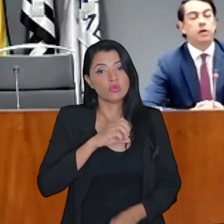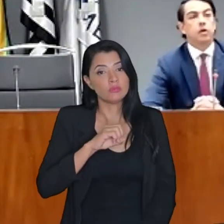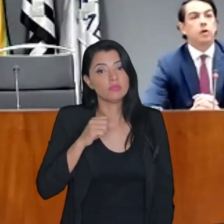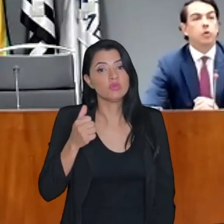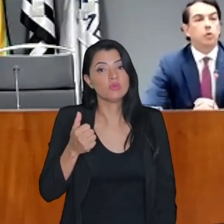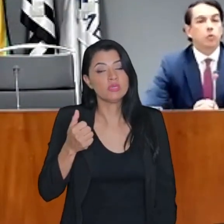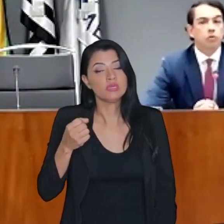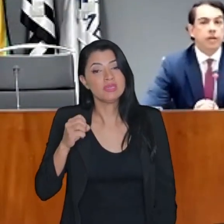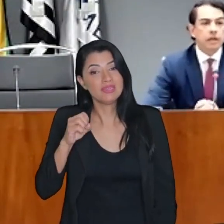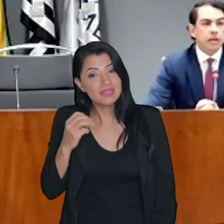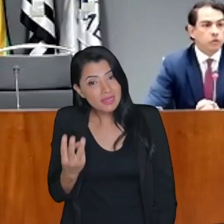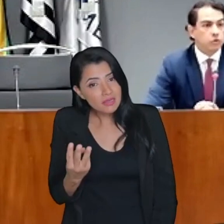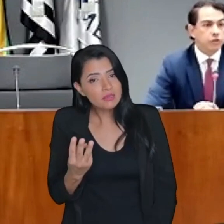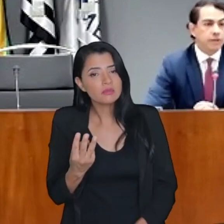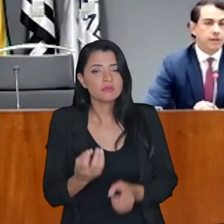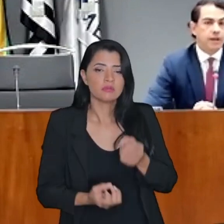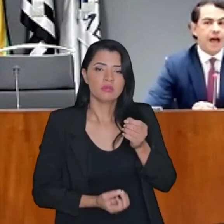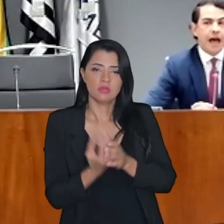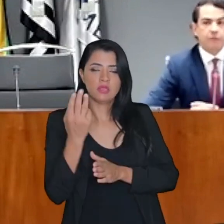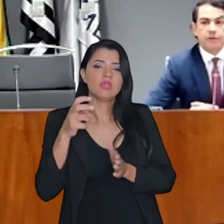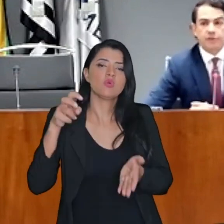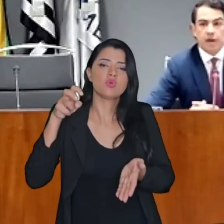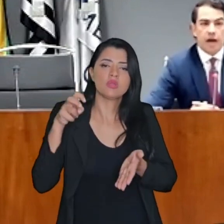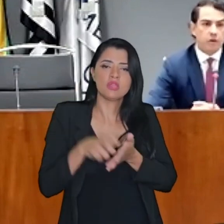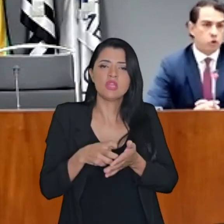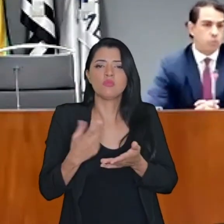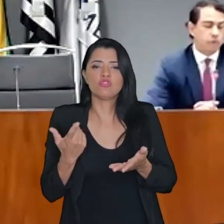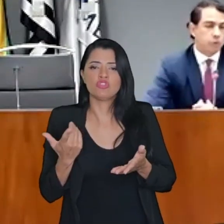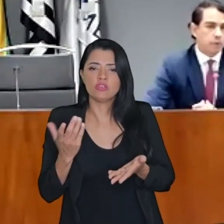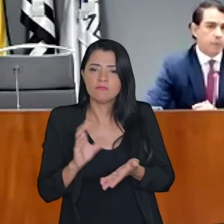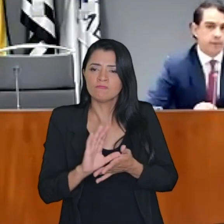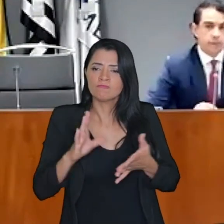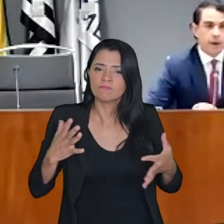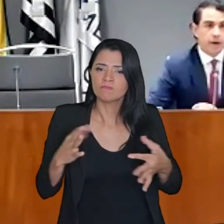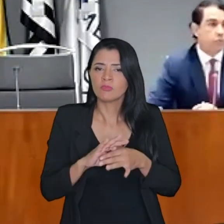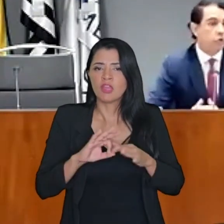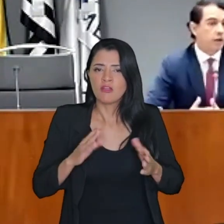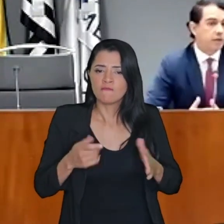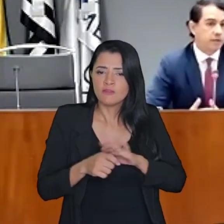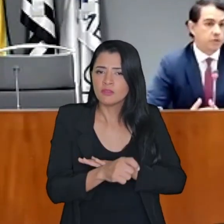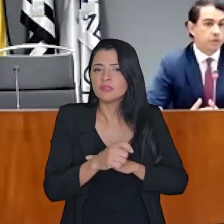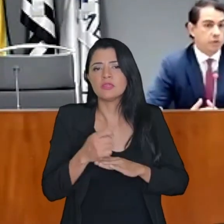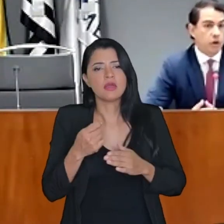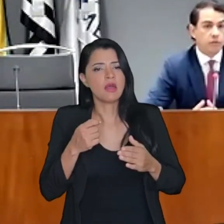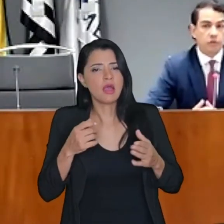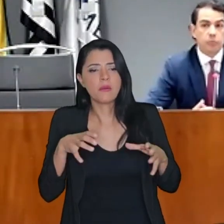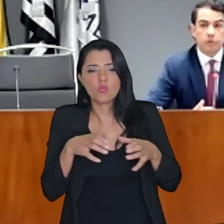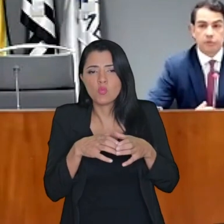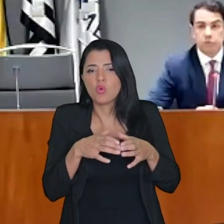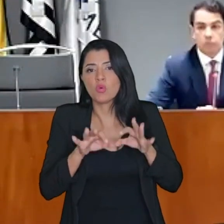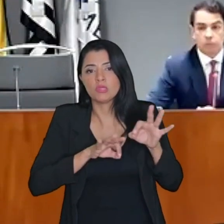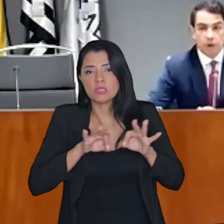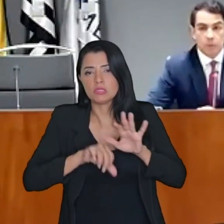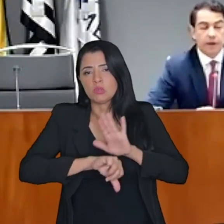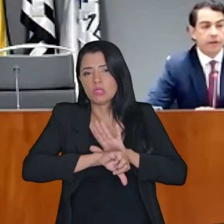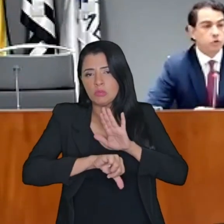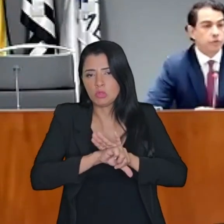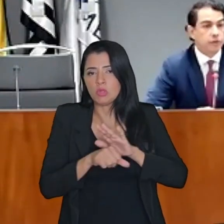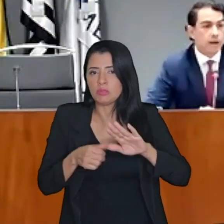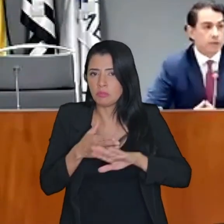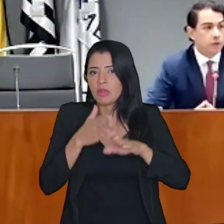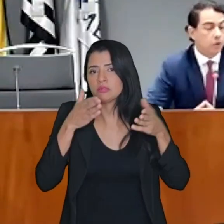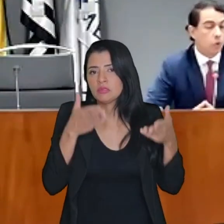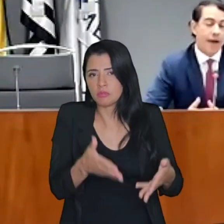cria o delito de integrar, financiar, ou de alguma forma participar de uma organização criminosa. Isso, portanto, é uma